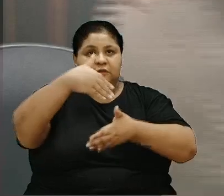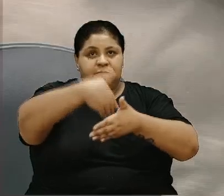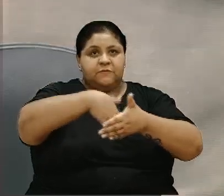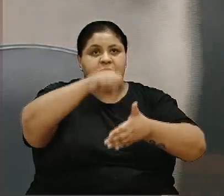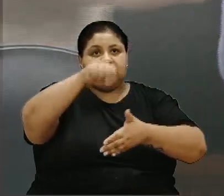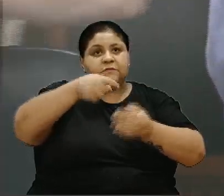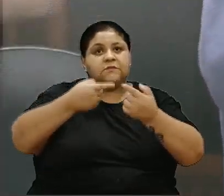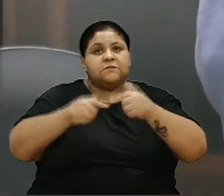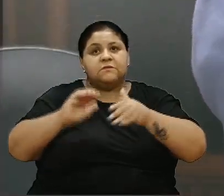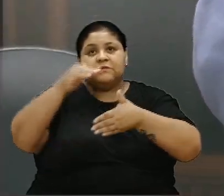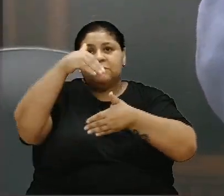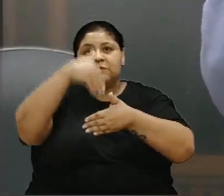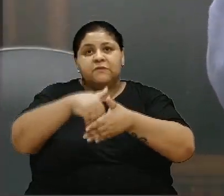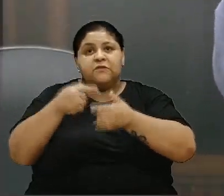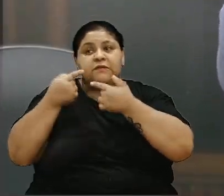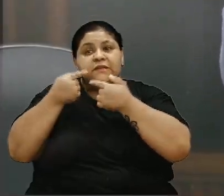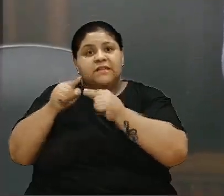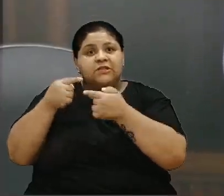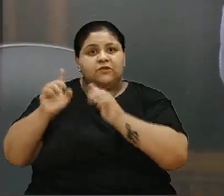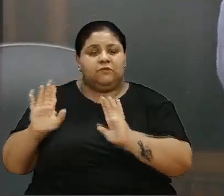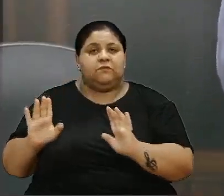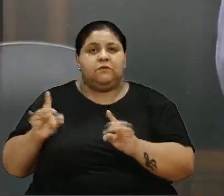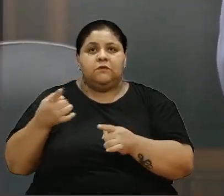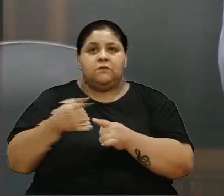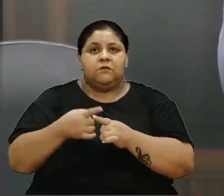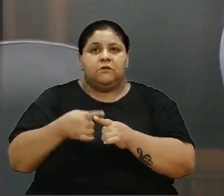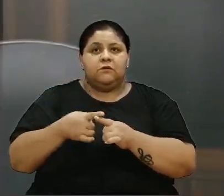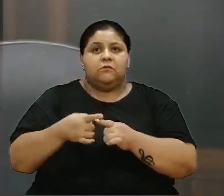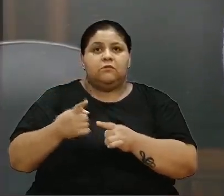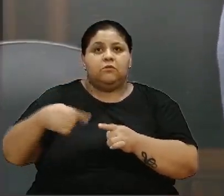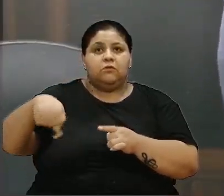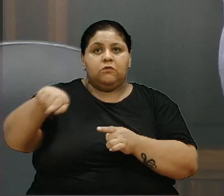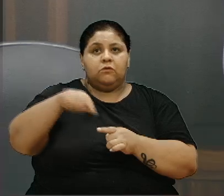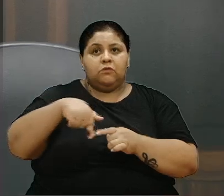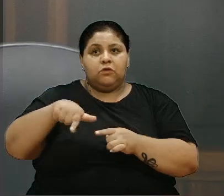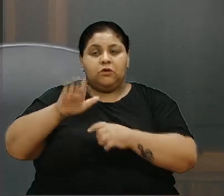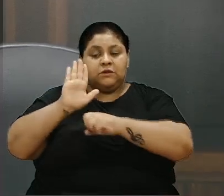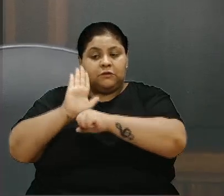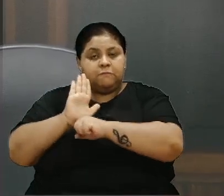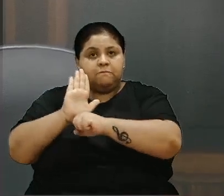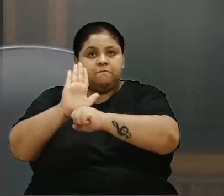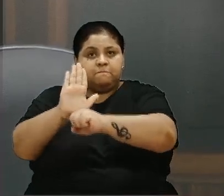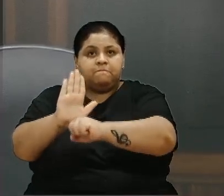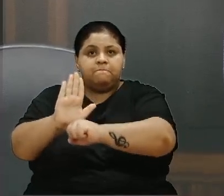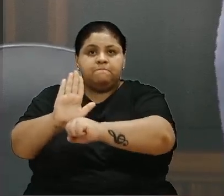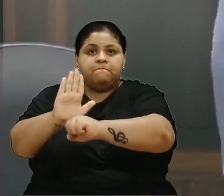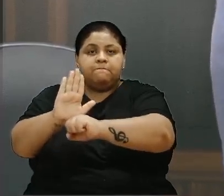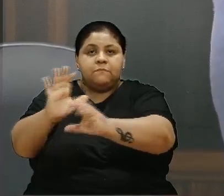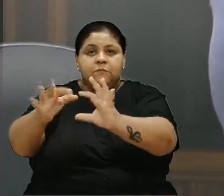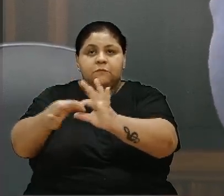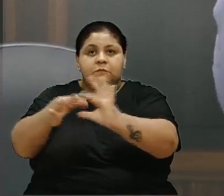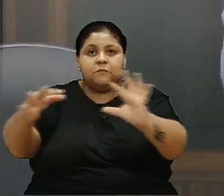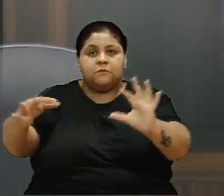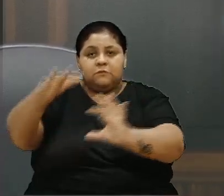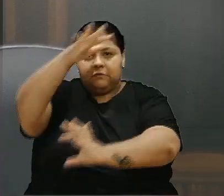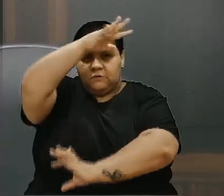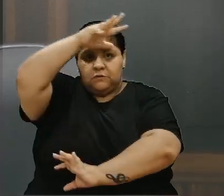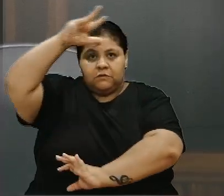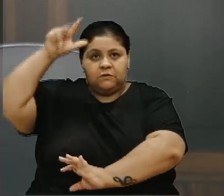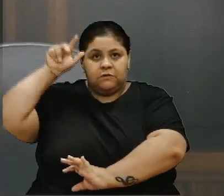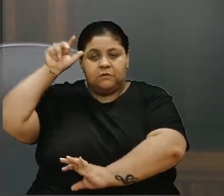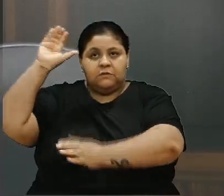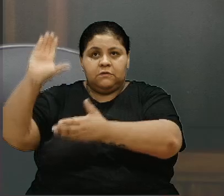mas o nosso voto é um voto crítico, porque nós estamos contribuindo e autorizando que o município